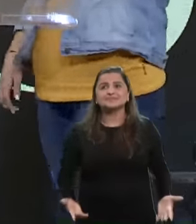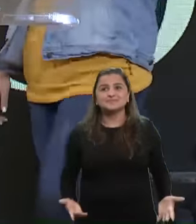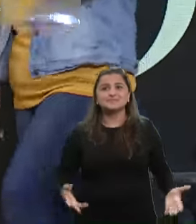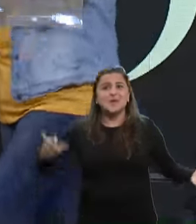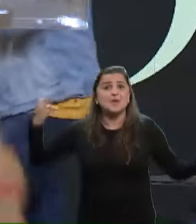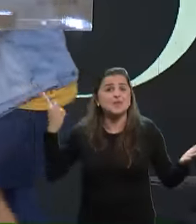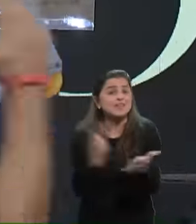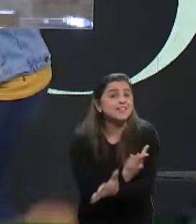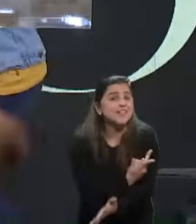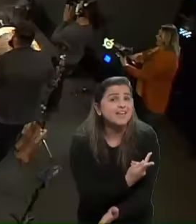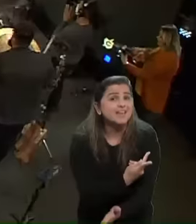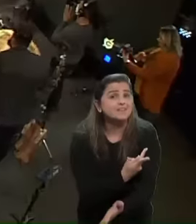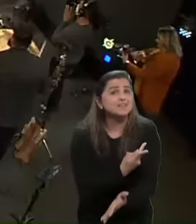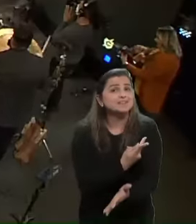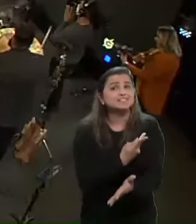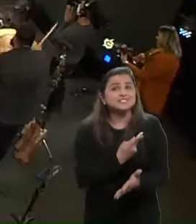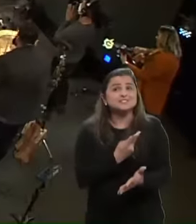quando de repente,